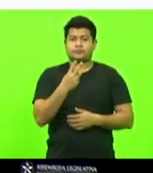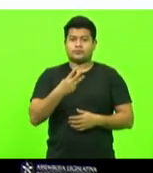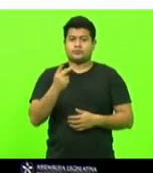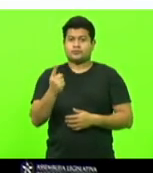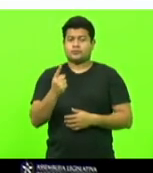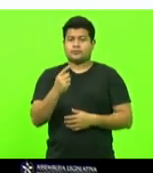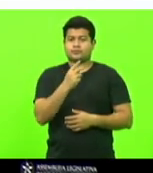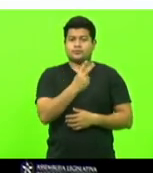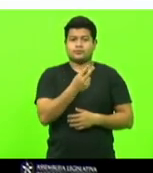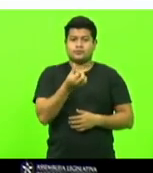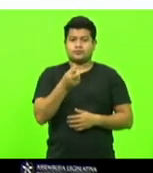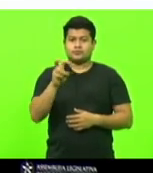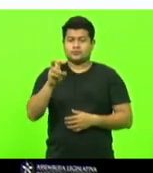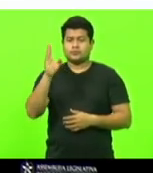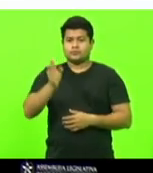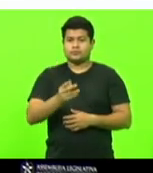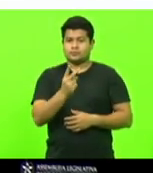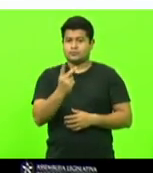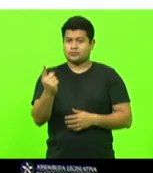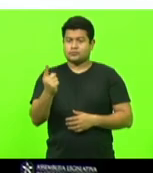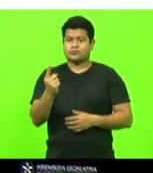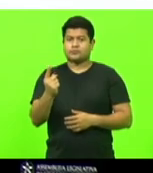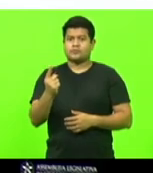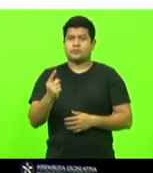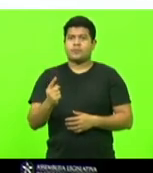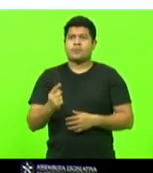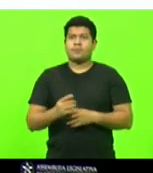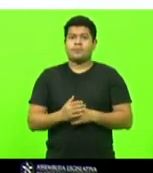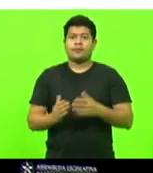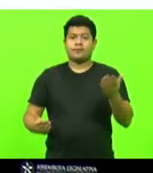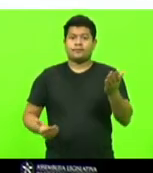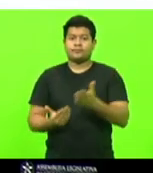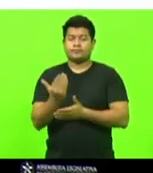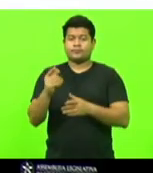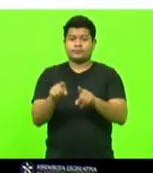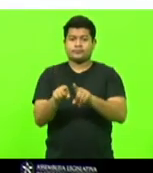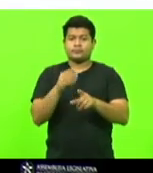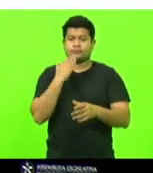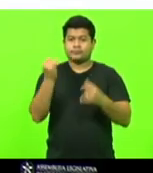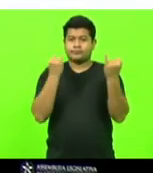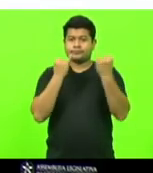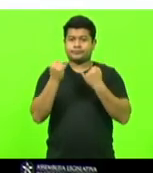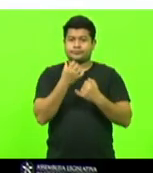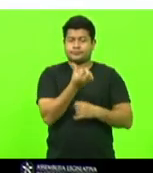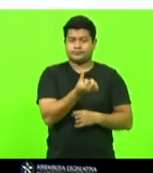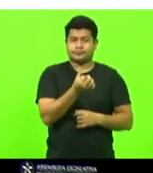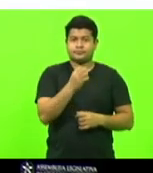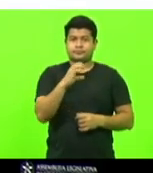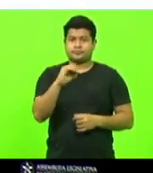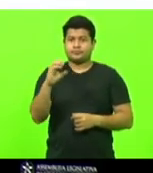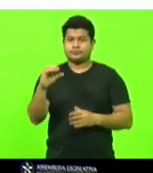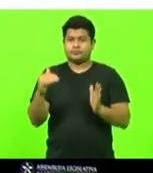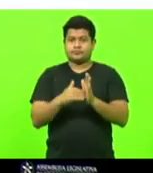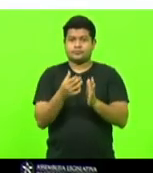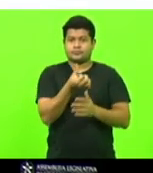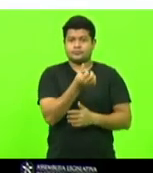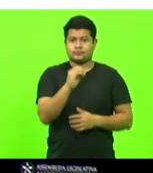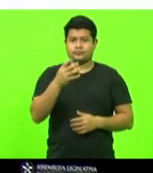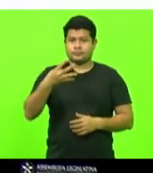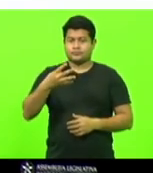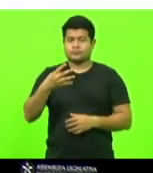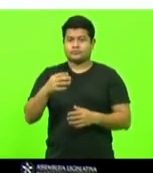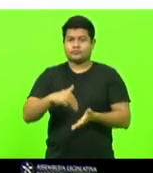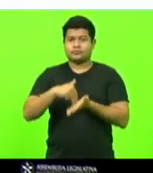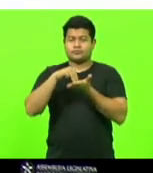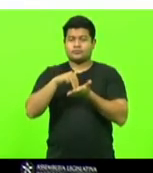e 265/2021. Foram aprovados ainda os pedidos de informação 600 a 604, as